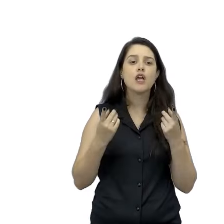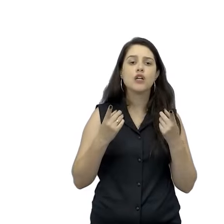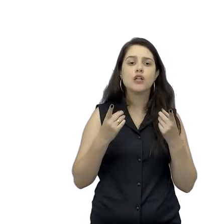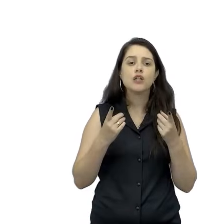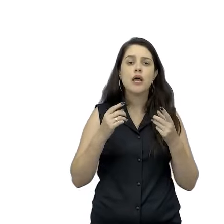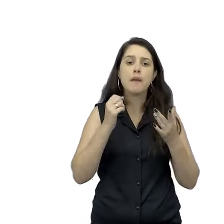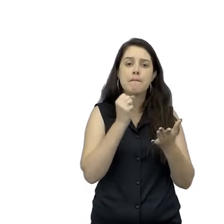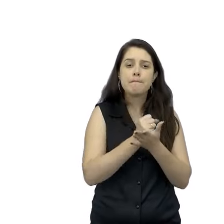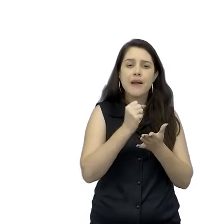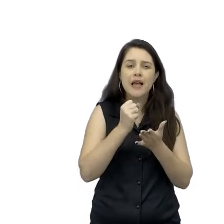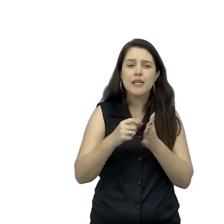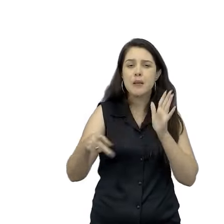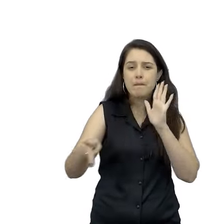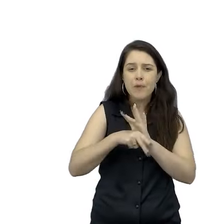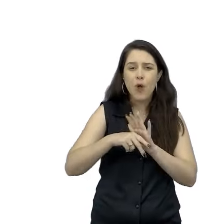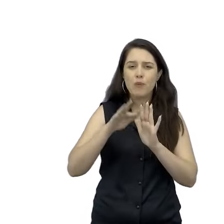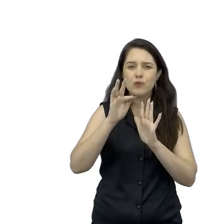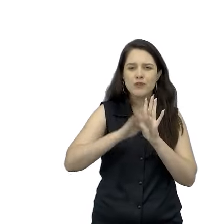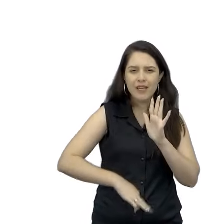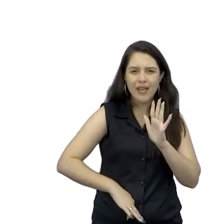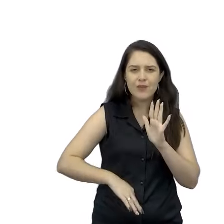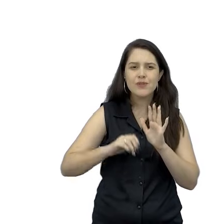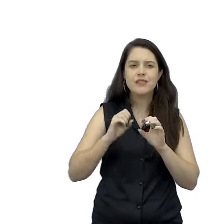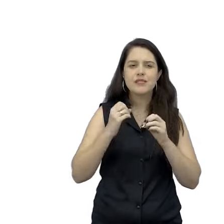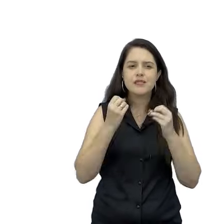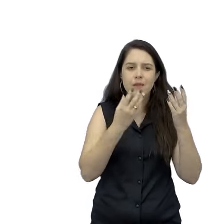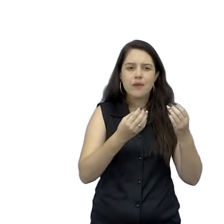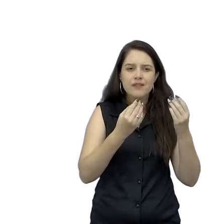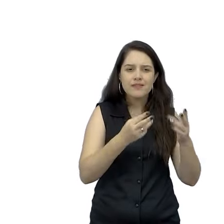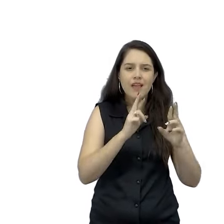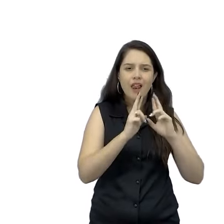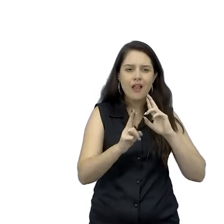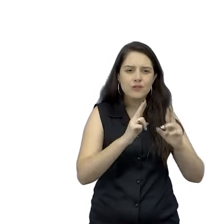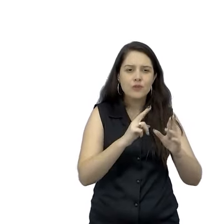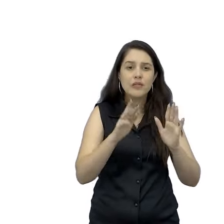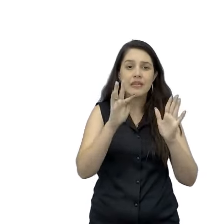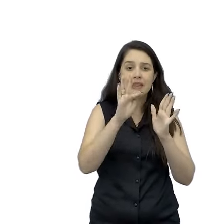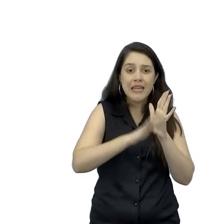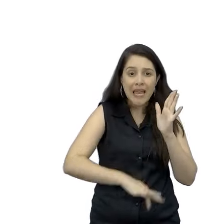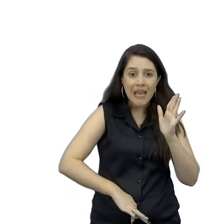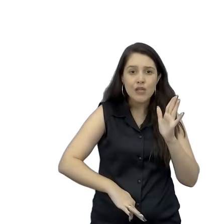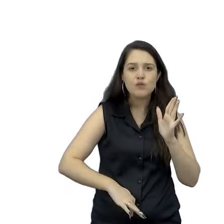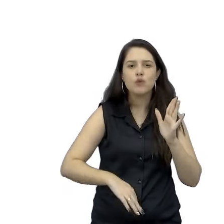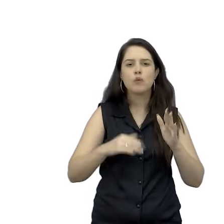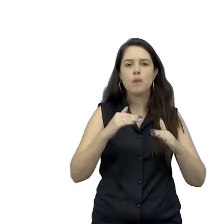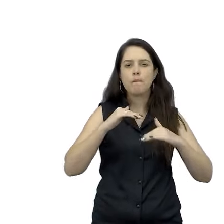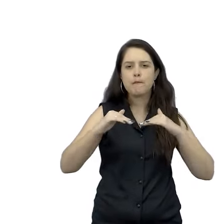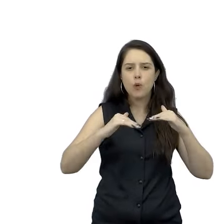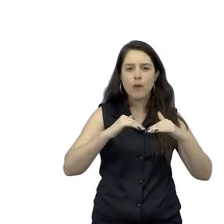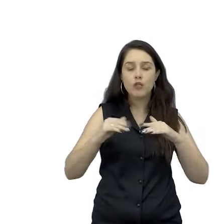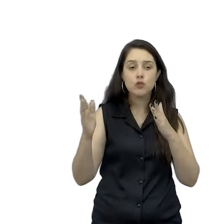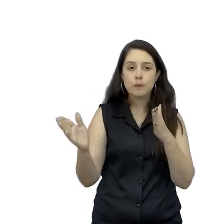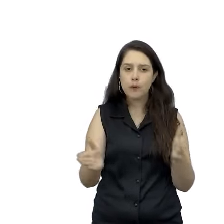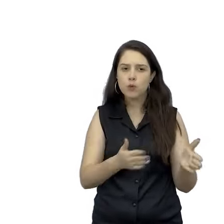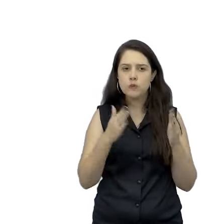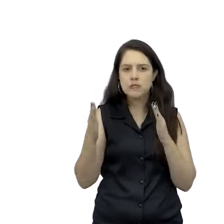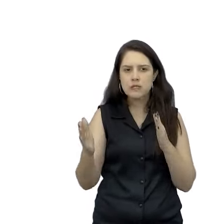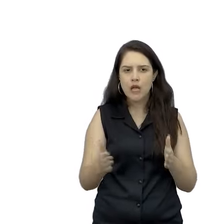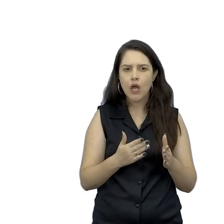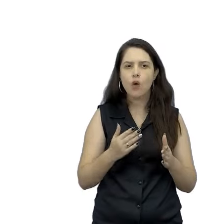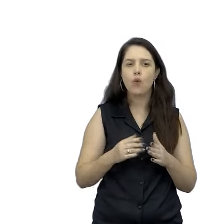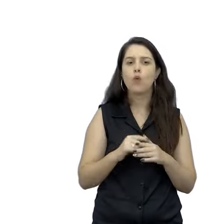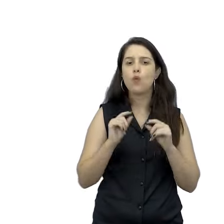texto literário, estabelecer relações entre o texto literário e o seu momento de produção,